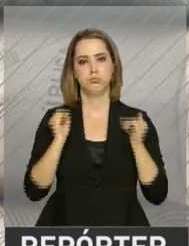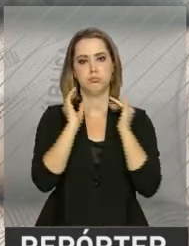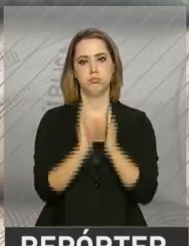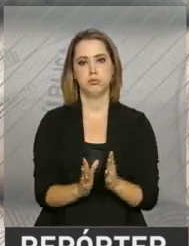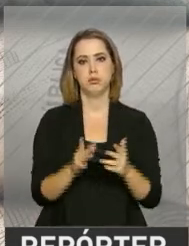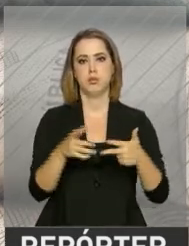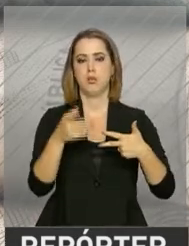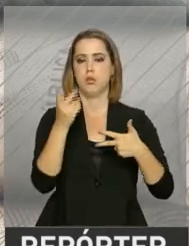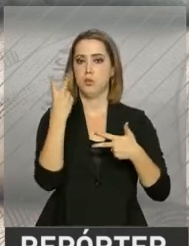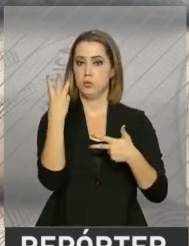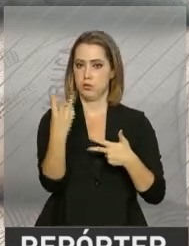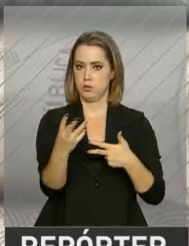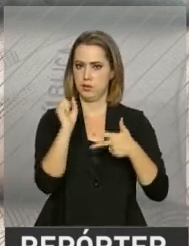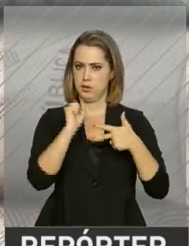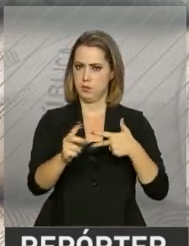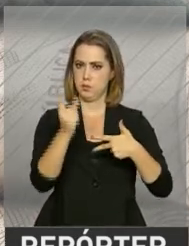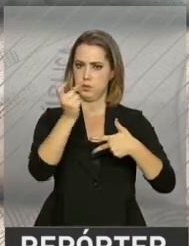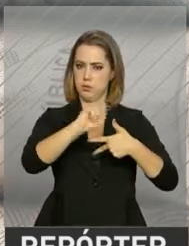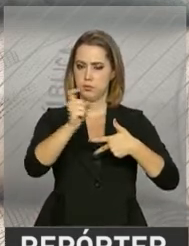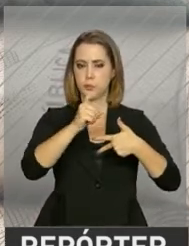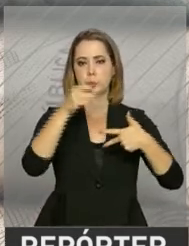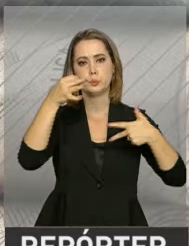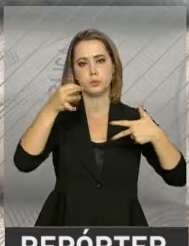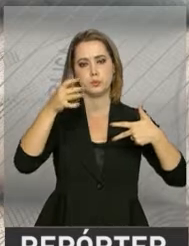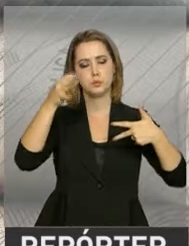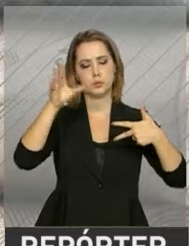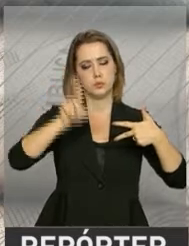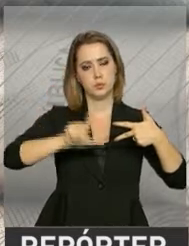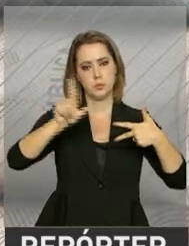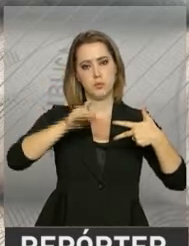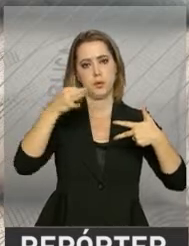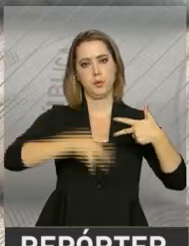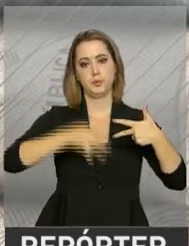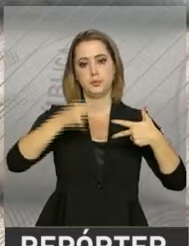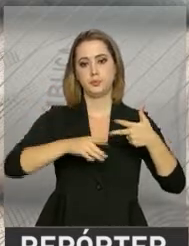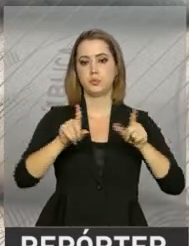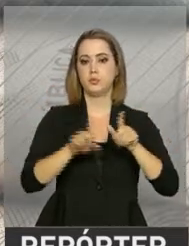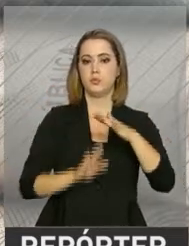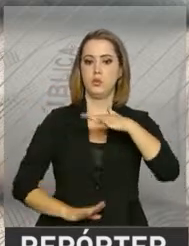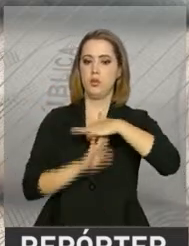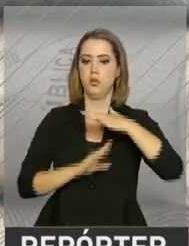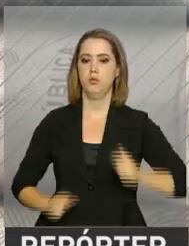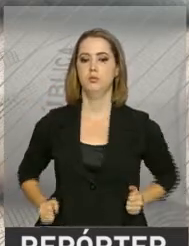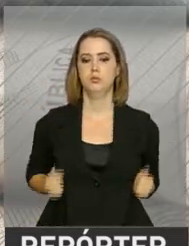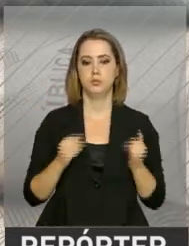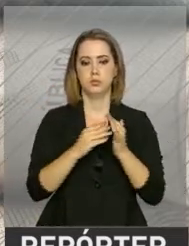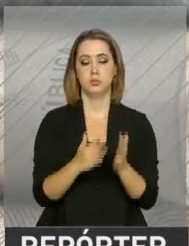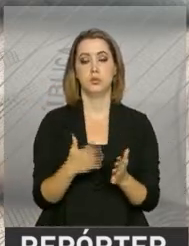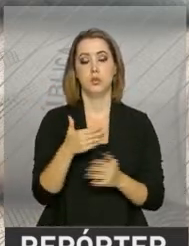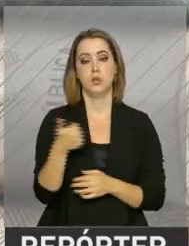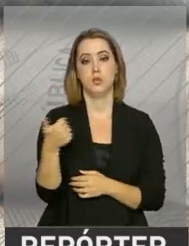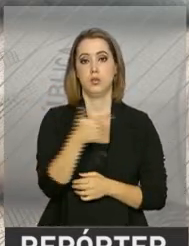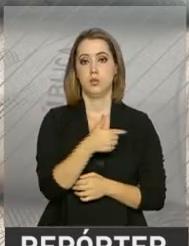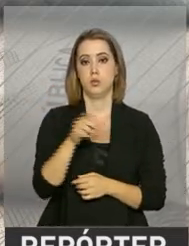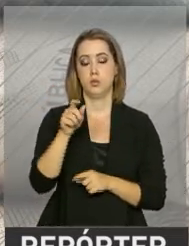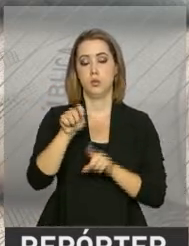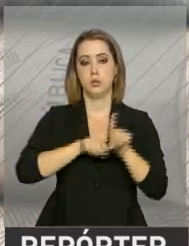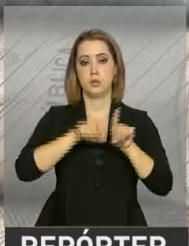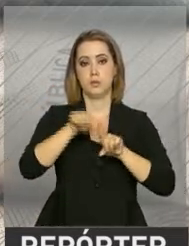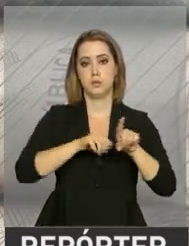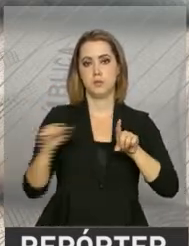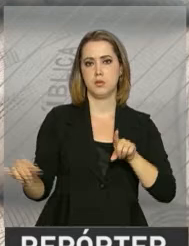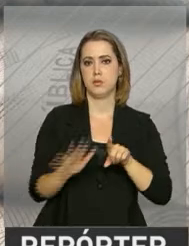legislativo e judiciário o aumento não poderá ser maior que a inflação acumulada em 12 meses o cálculo é feito